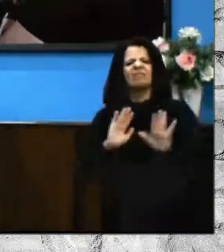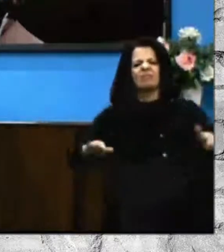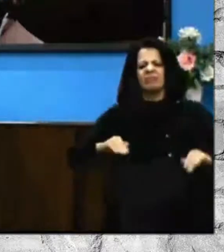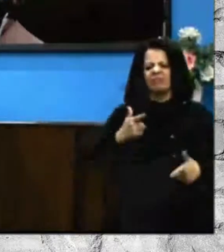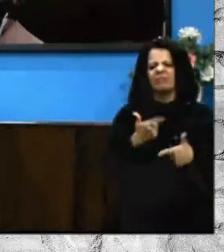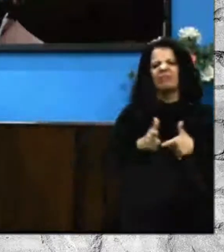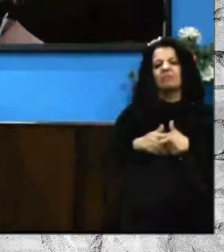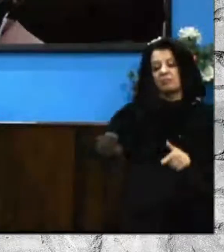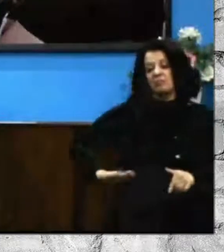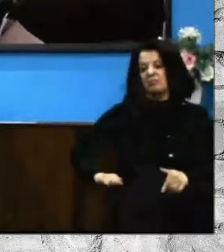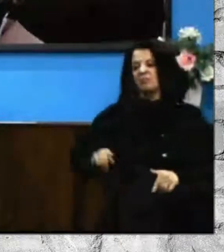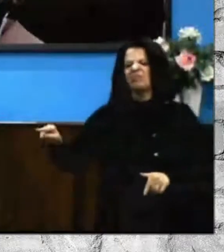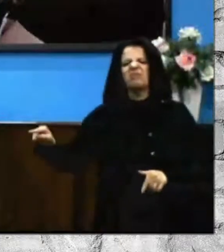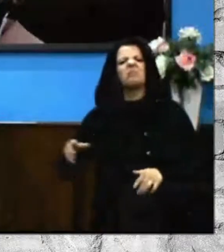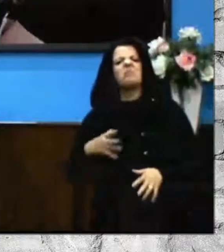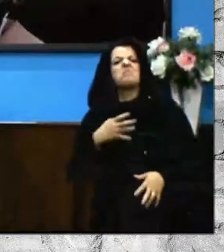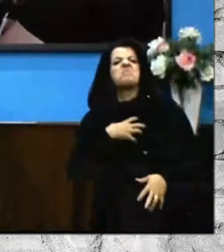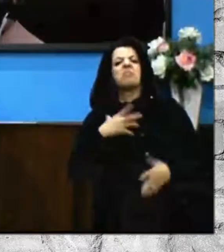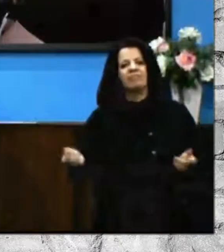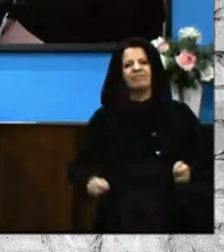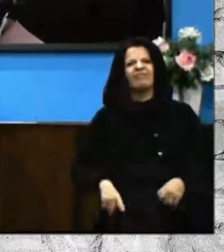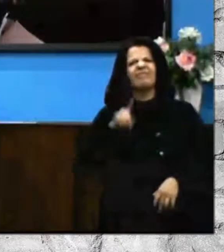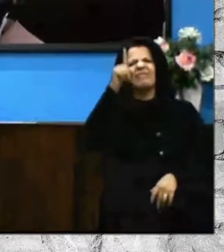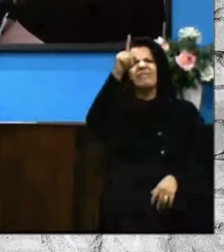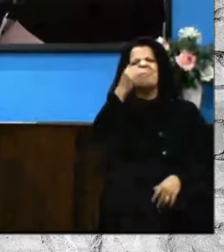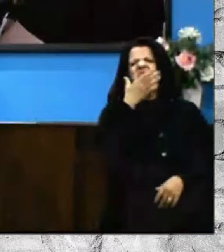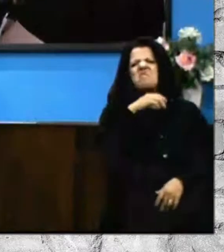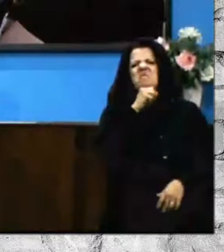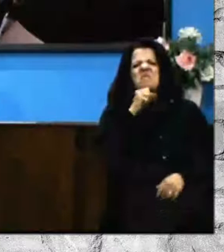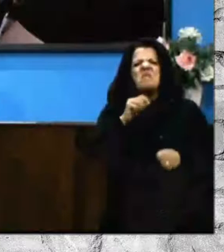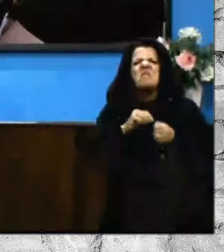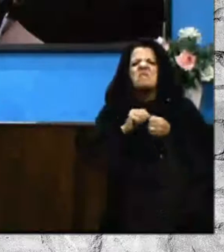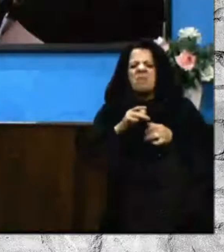do seu jeito. Do jeito do seu pai, dói e não funciona.